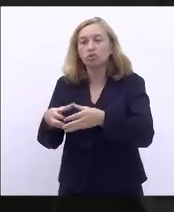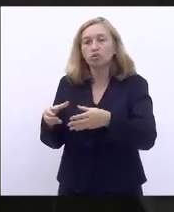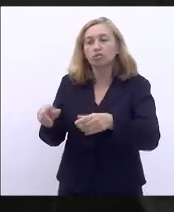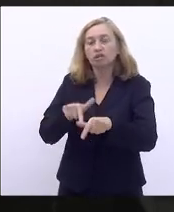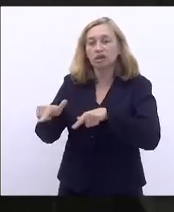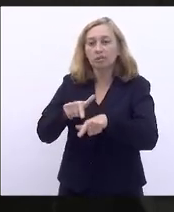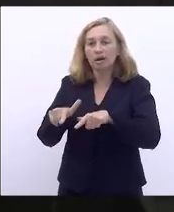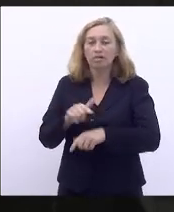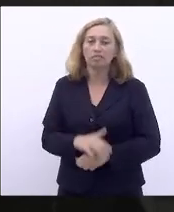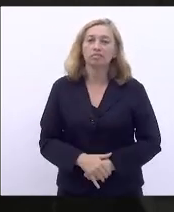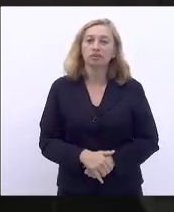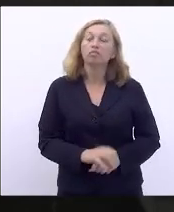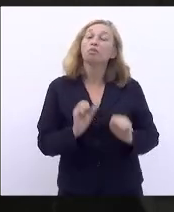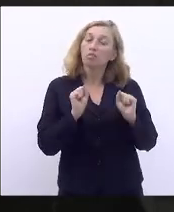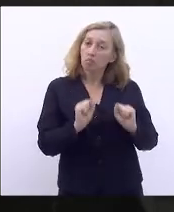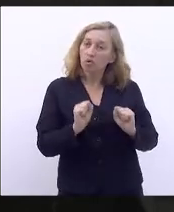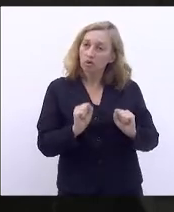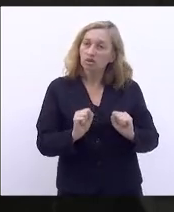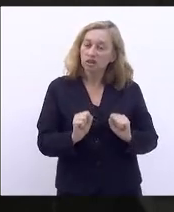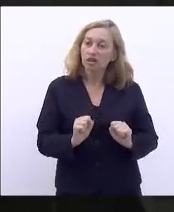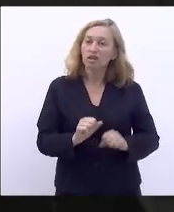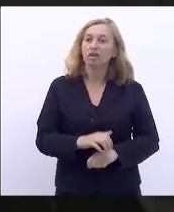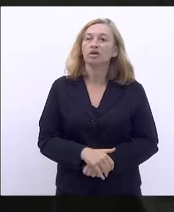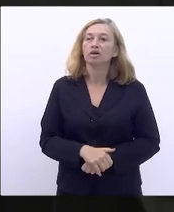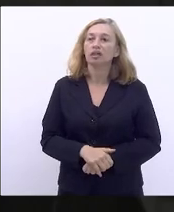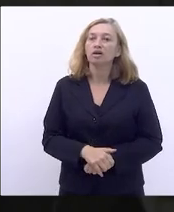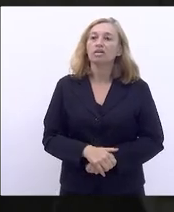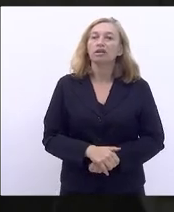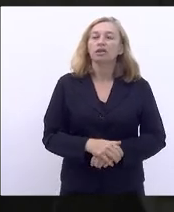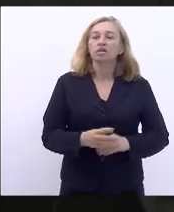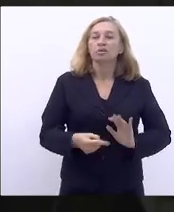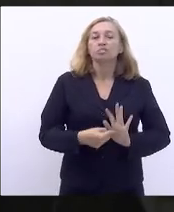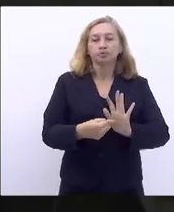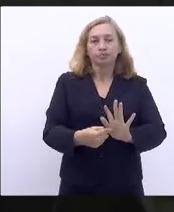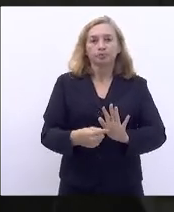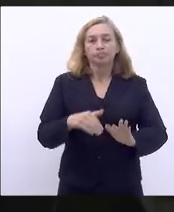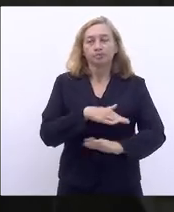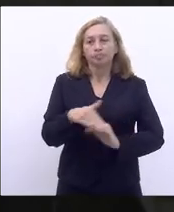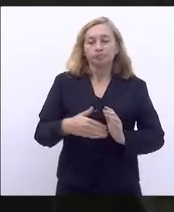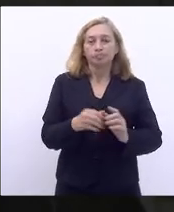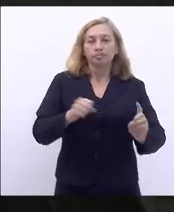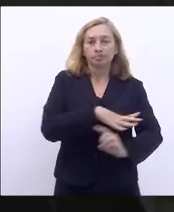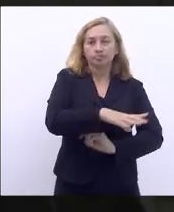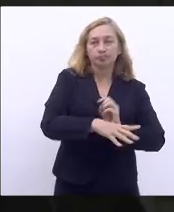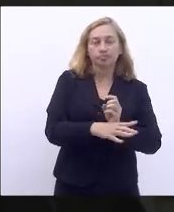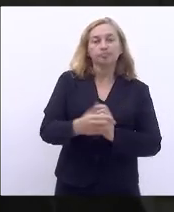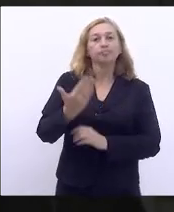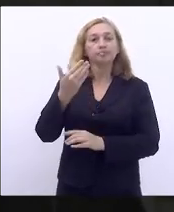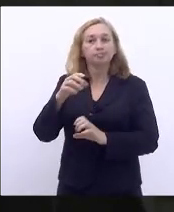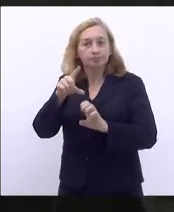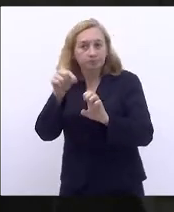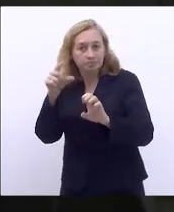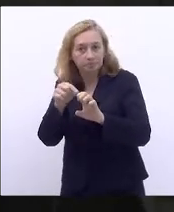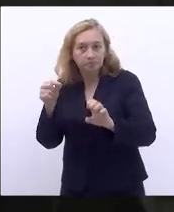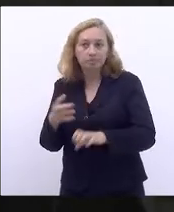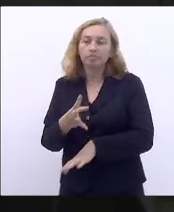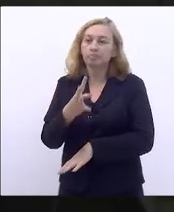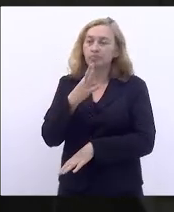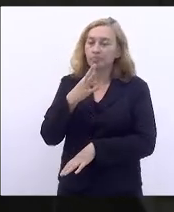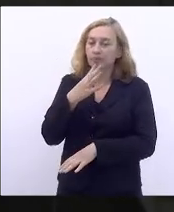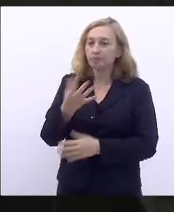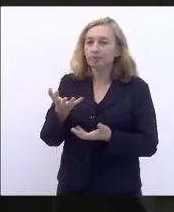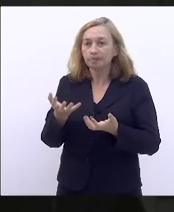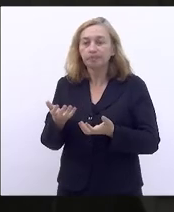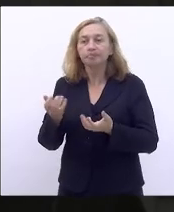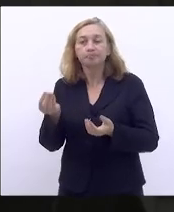para poder colocar para a sociedade, para aqueles que são empreendedores, para aqueles que almejam